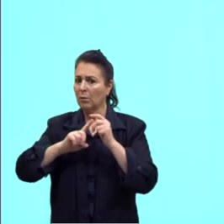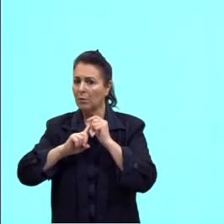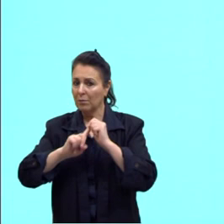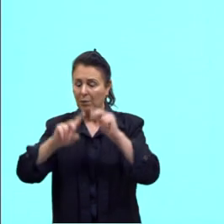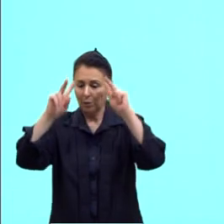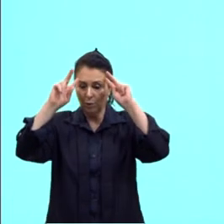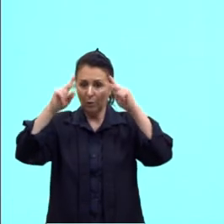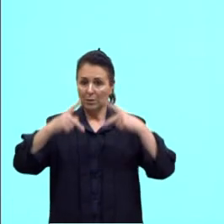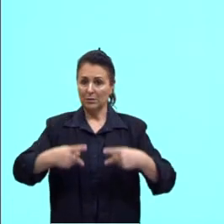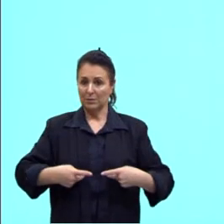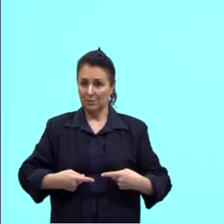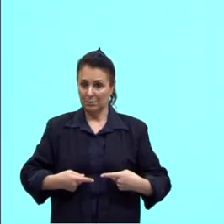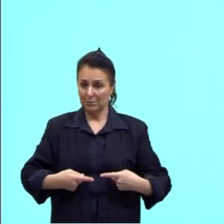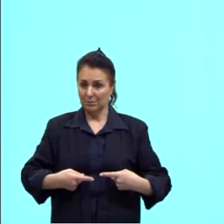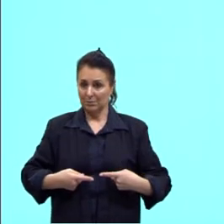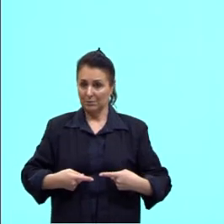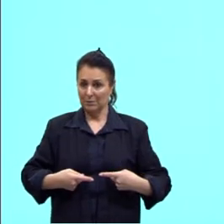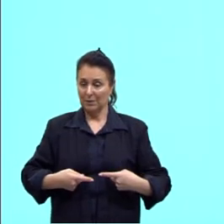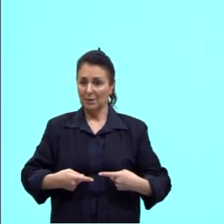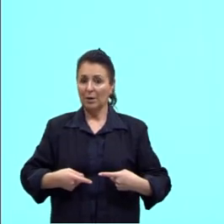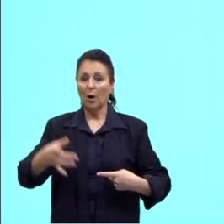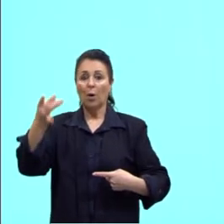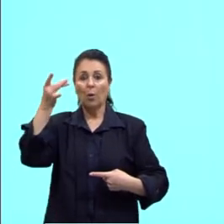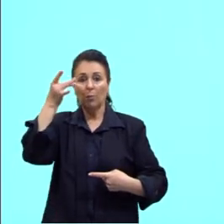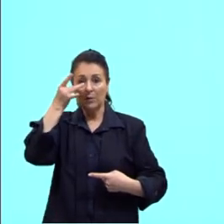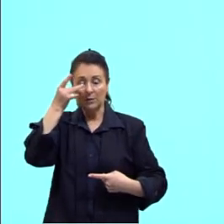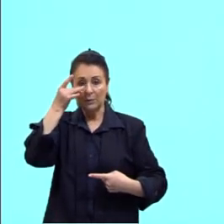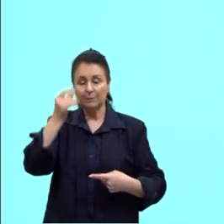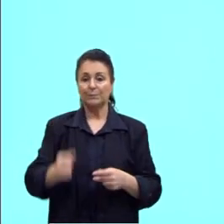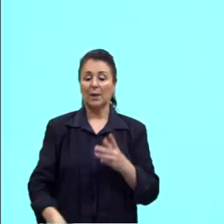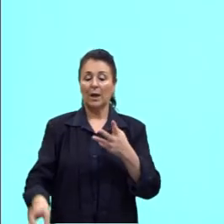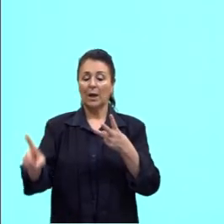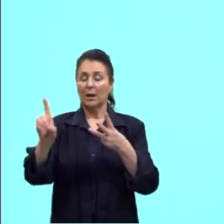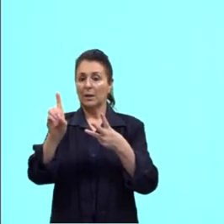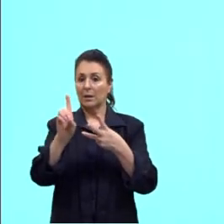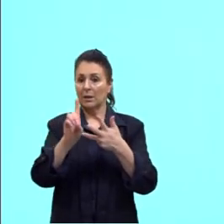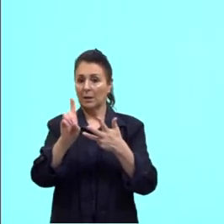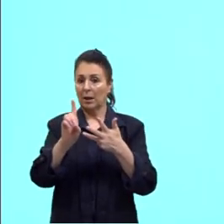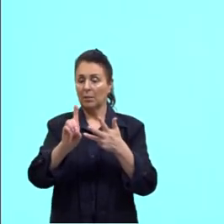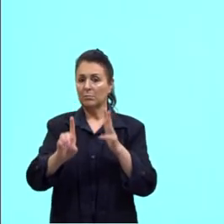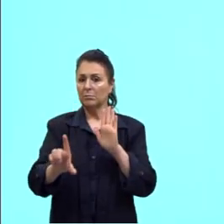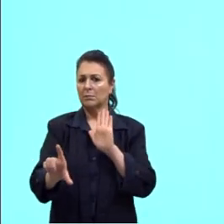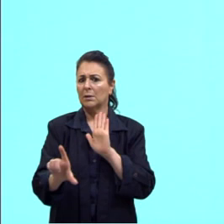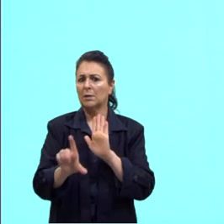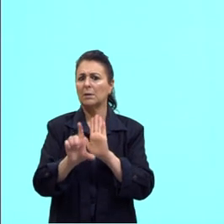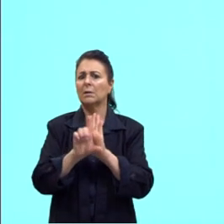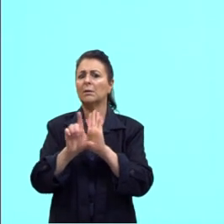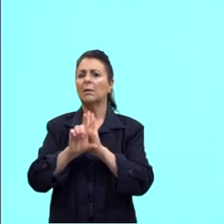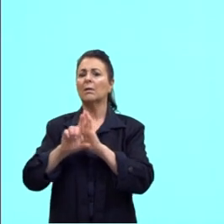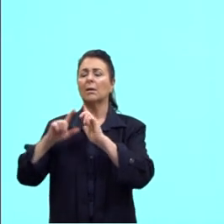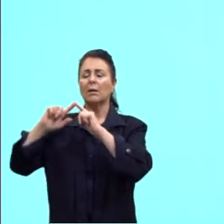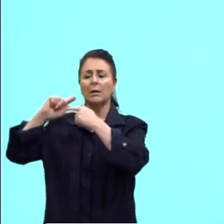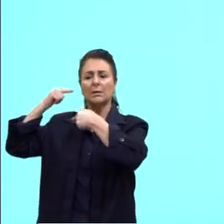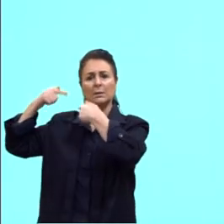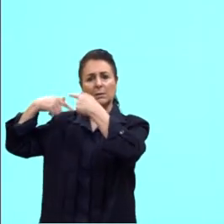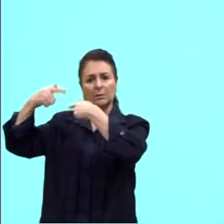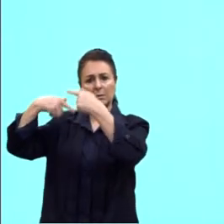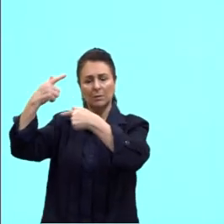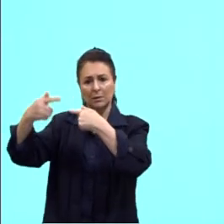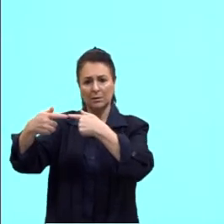humanistas Alternativa de legitimação das tradições Ares